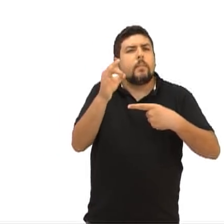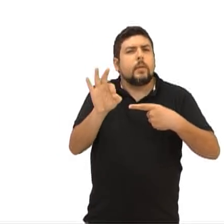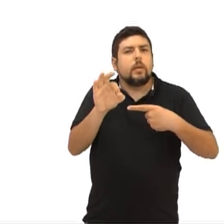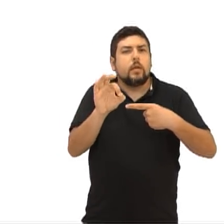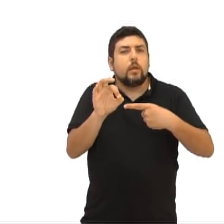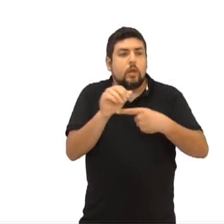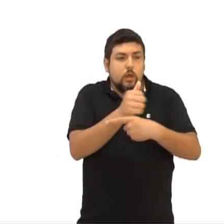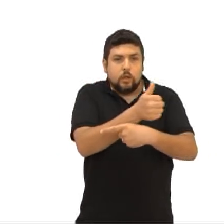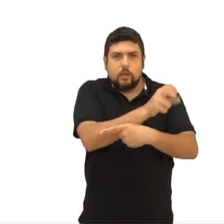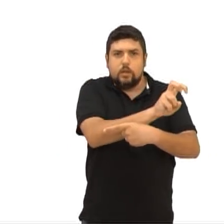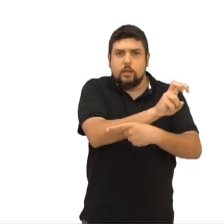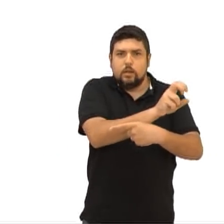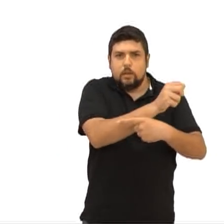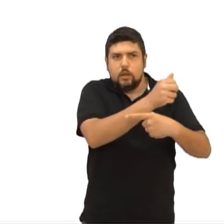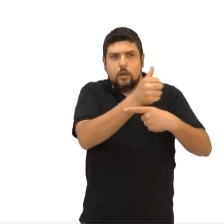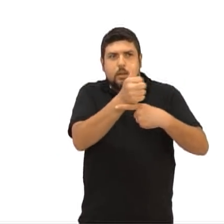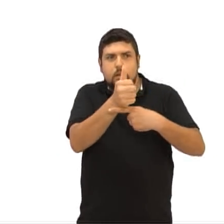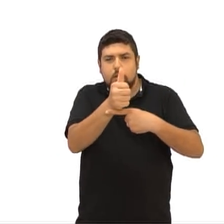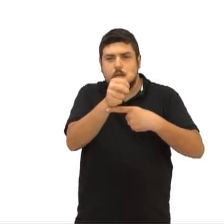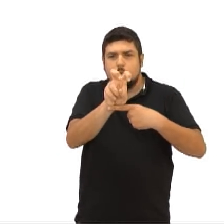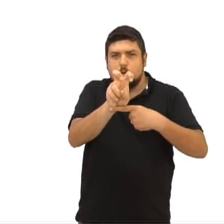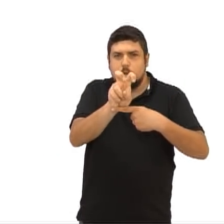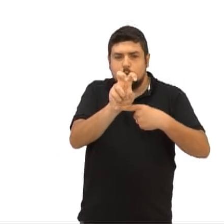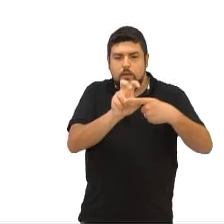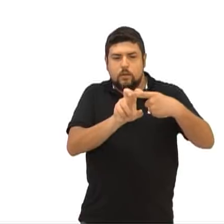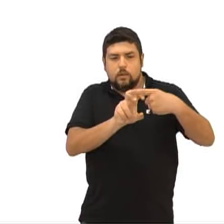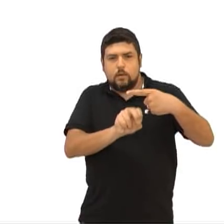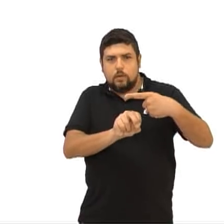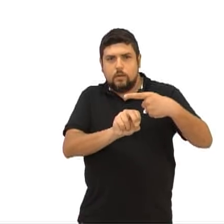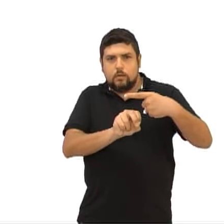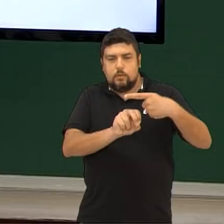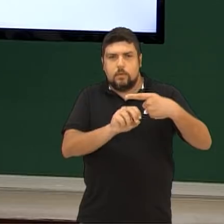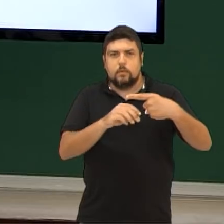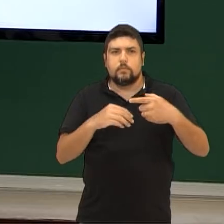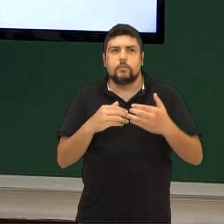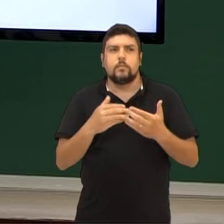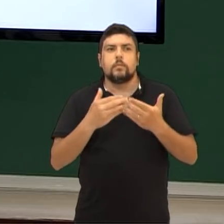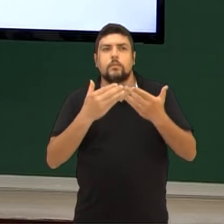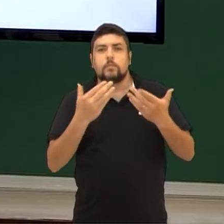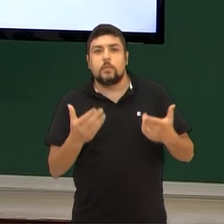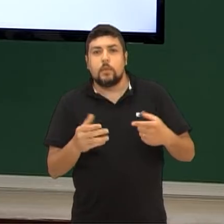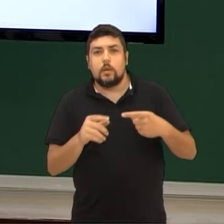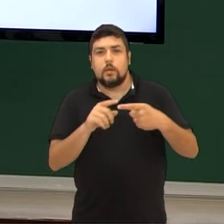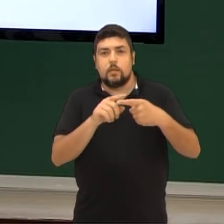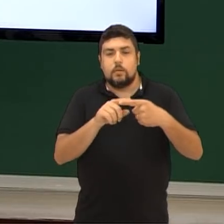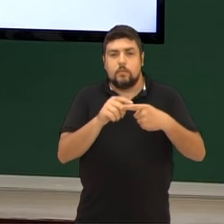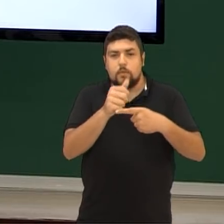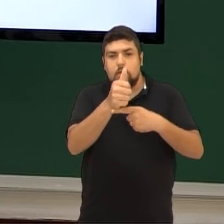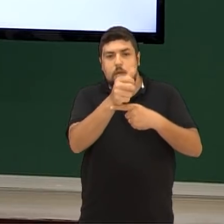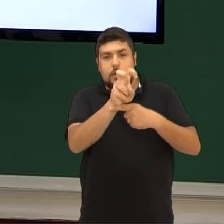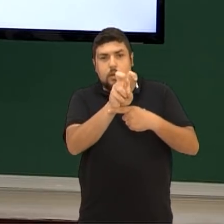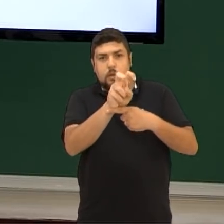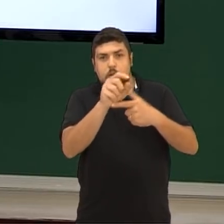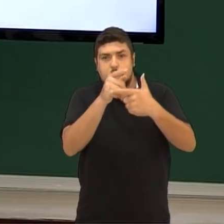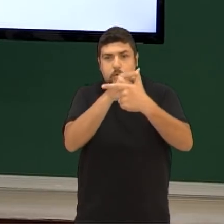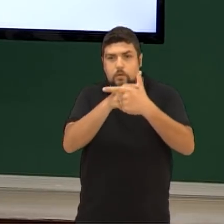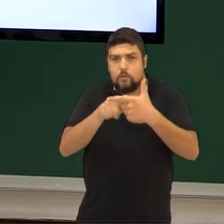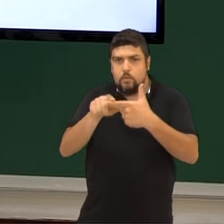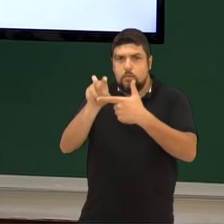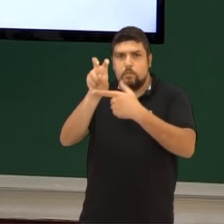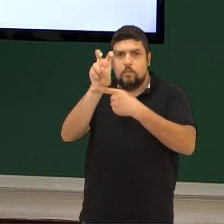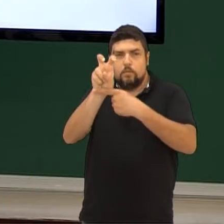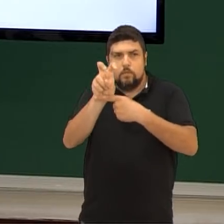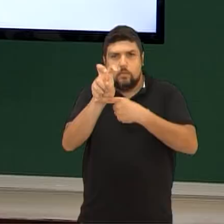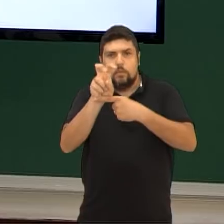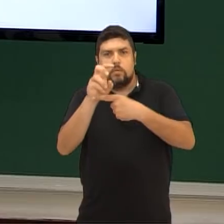de questões, que seria 50. Nesse caso, dividindo 15 por 5, os